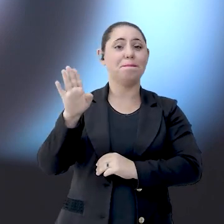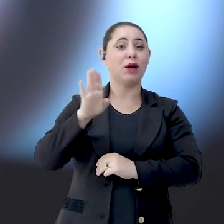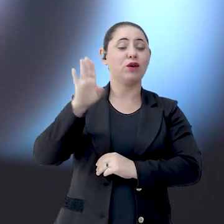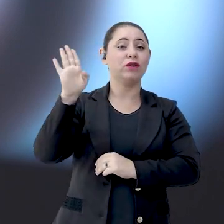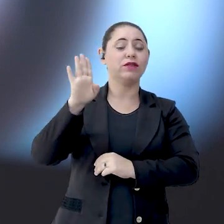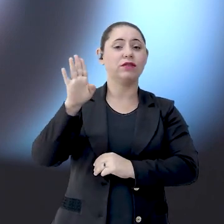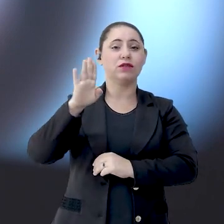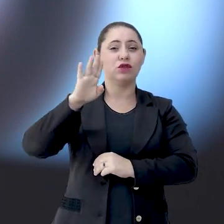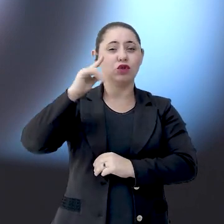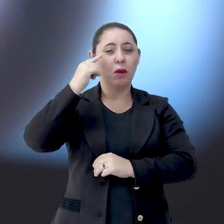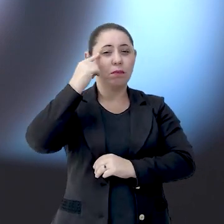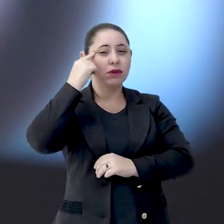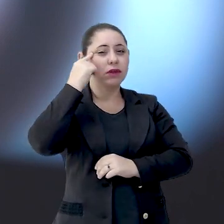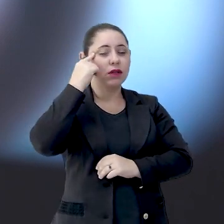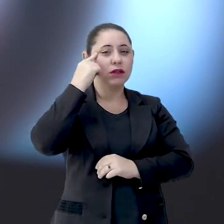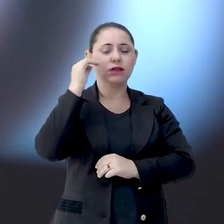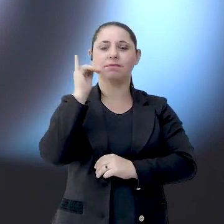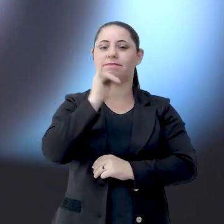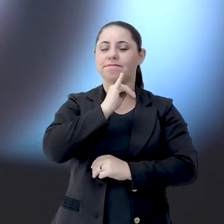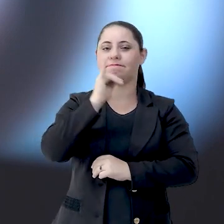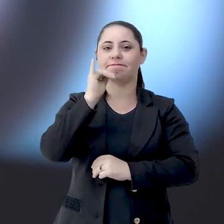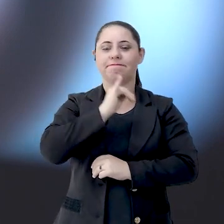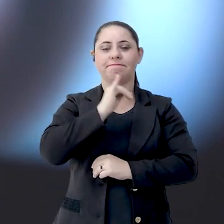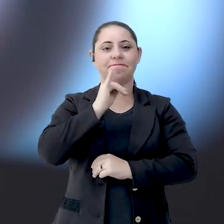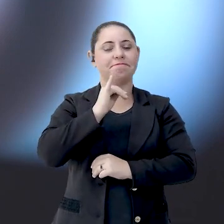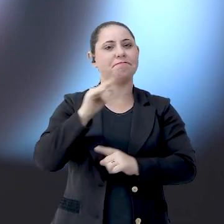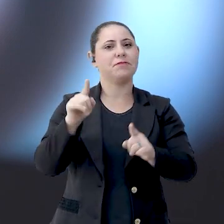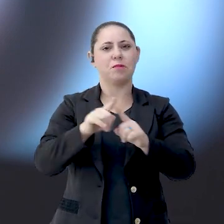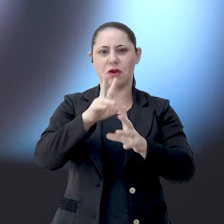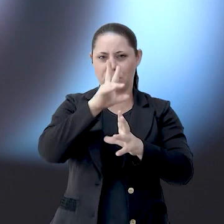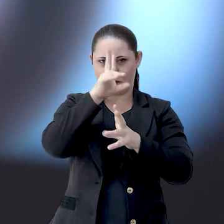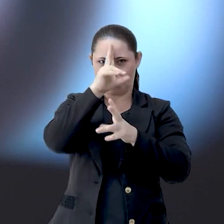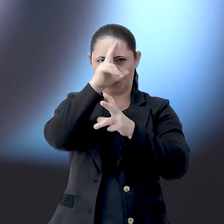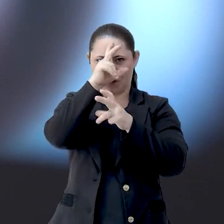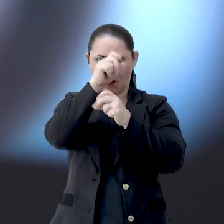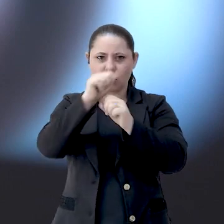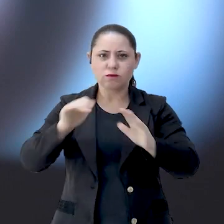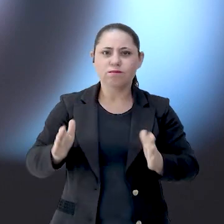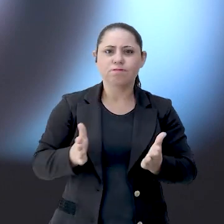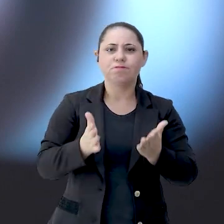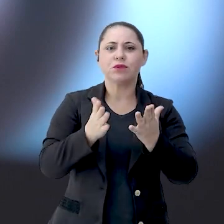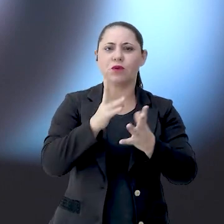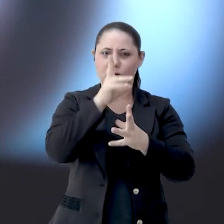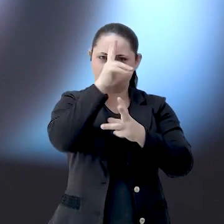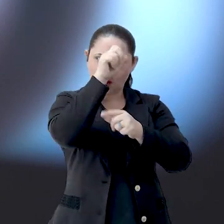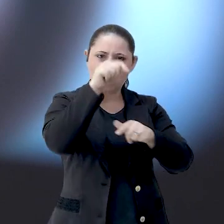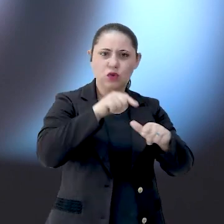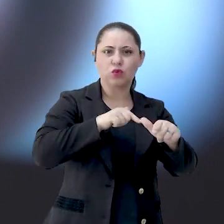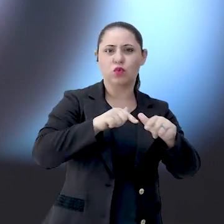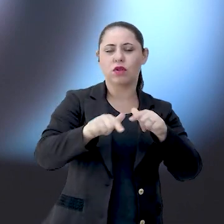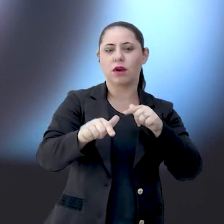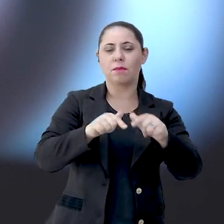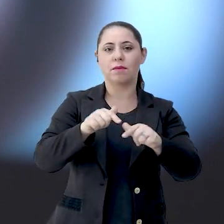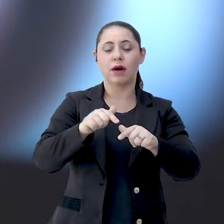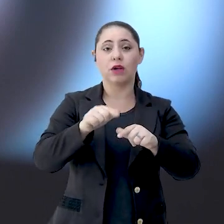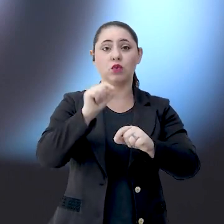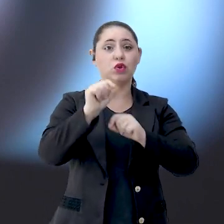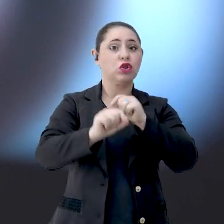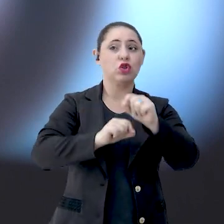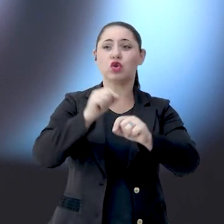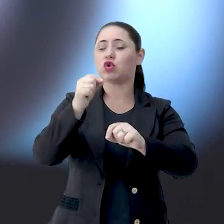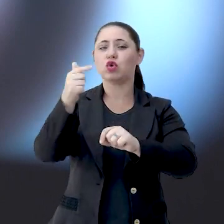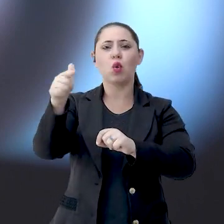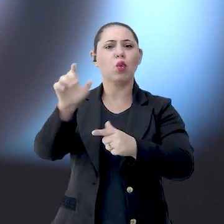paraguaios, bolivianos, japoneses, italianos, além da forte influência da força do trabalho daqueles